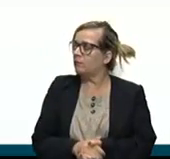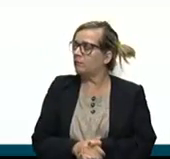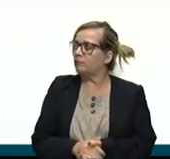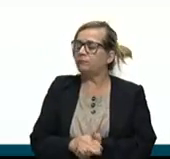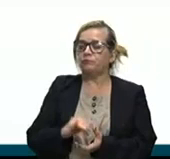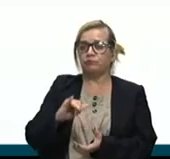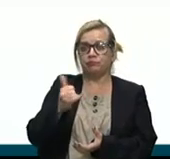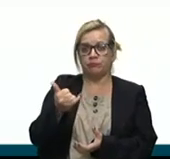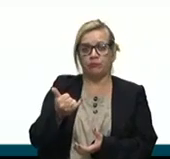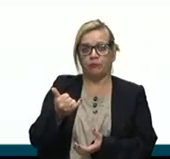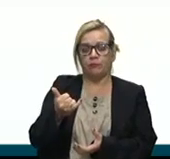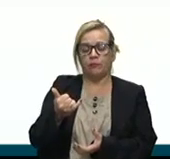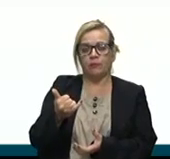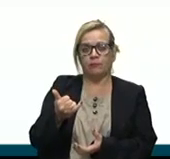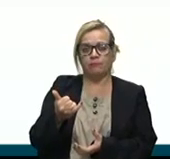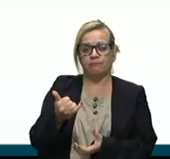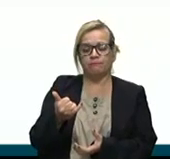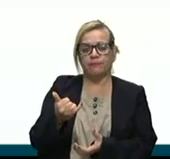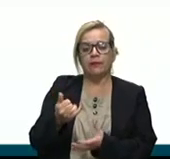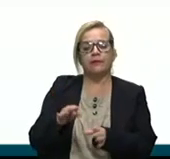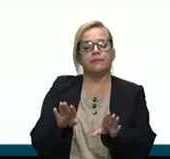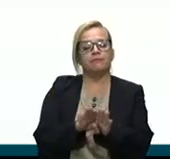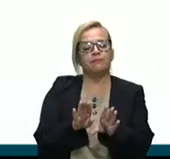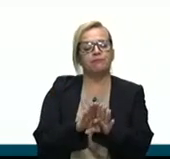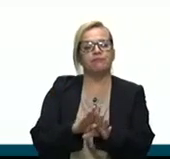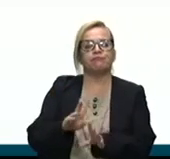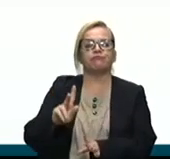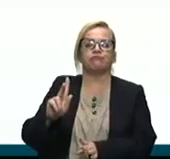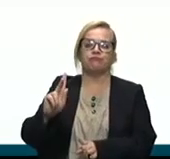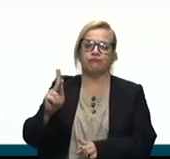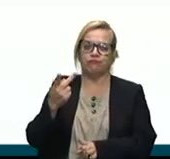y, é devido à variação de h,